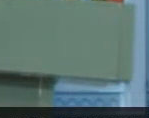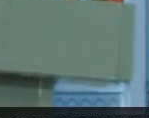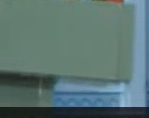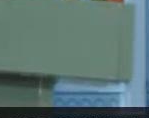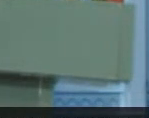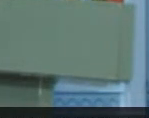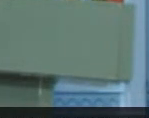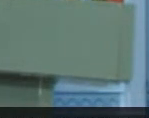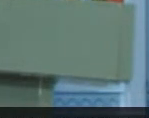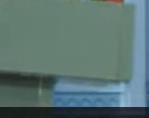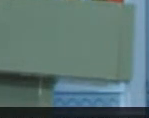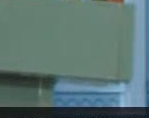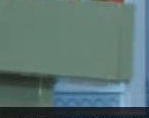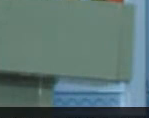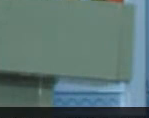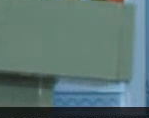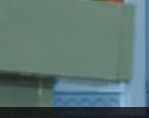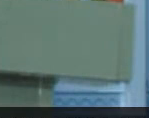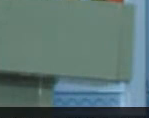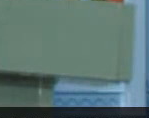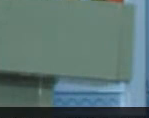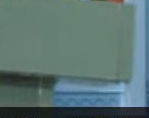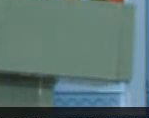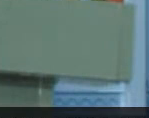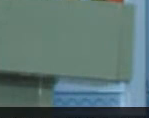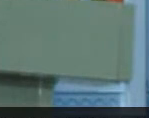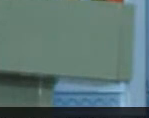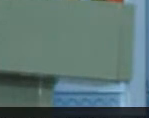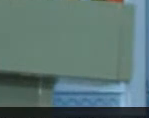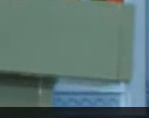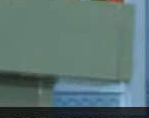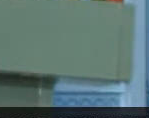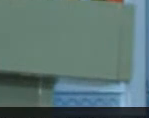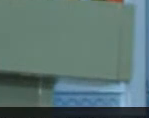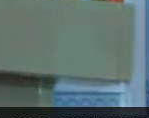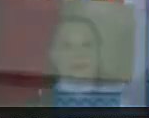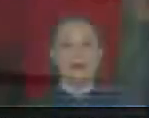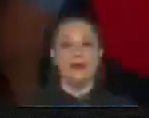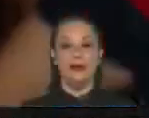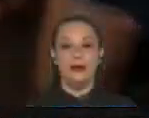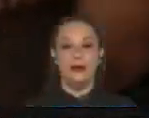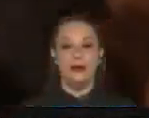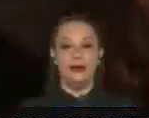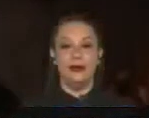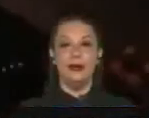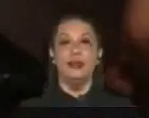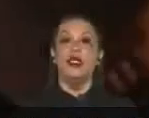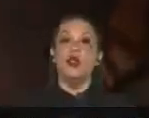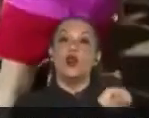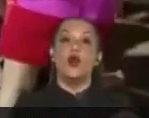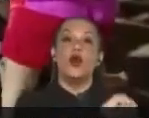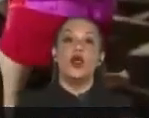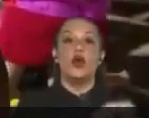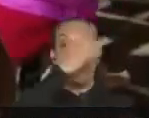no presidente Lula, que volta a assumir o comando do Brasil. Vamos ver como foi. No Rio de